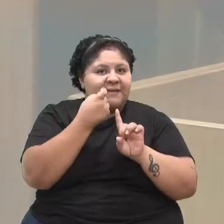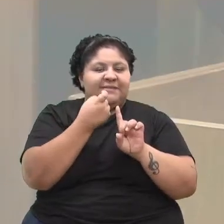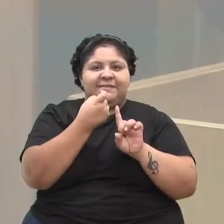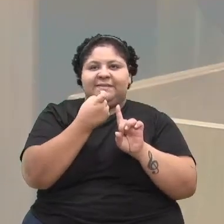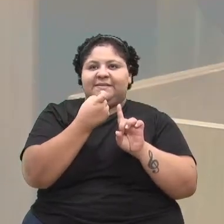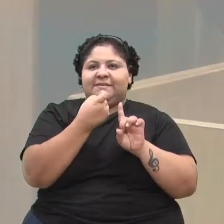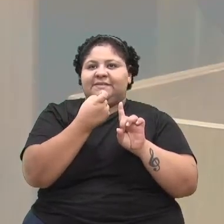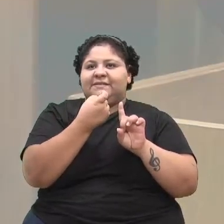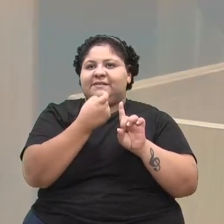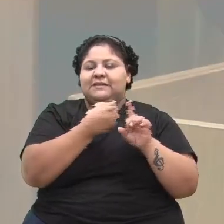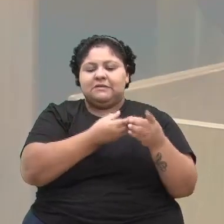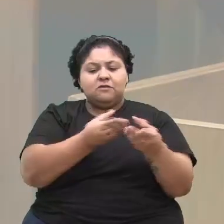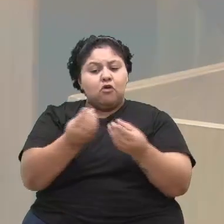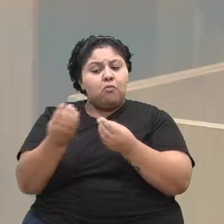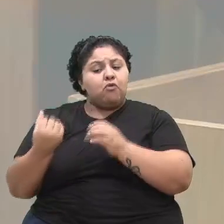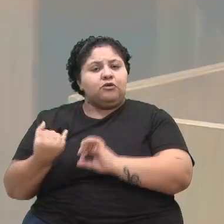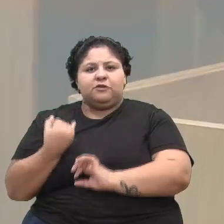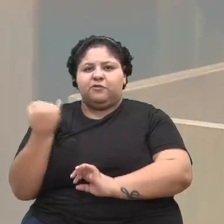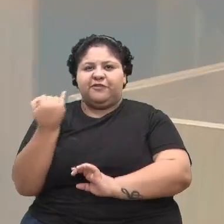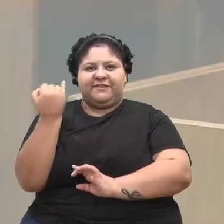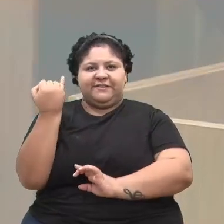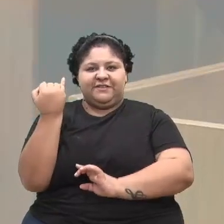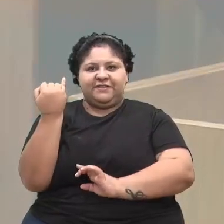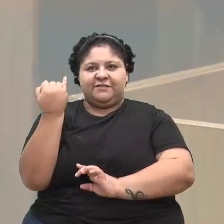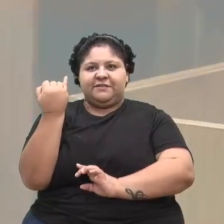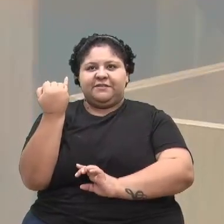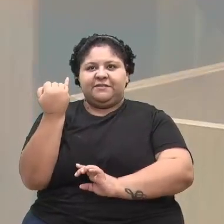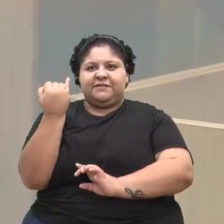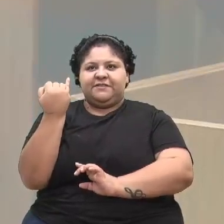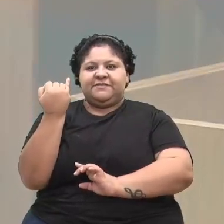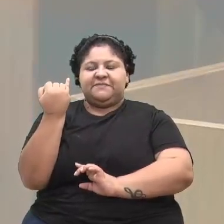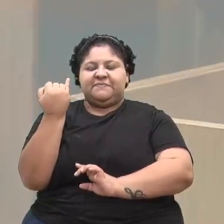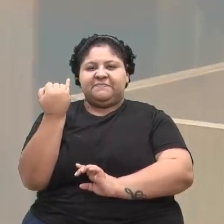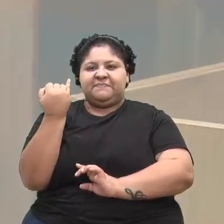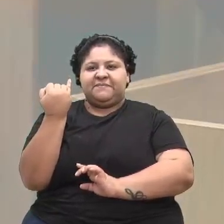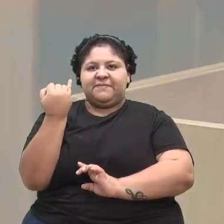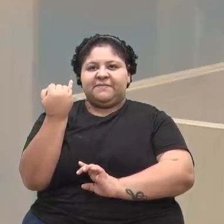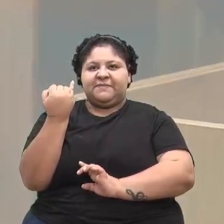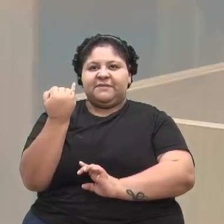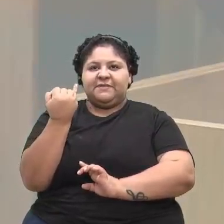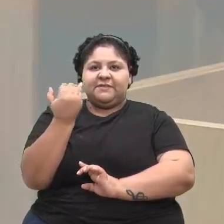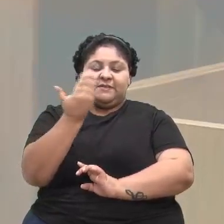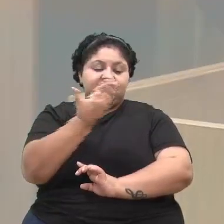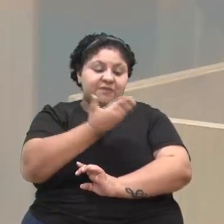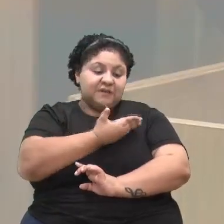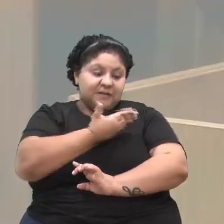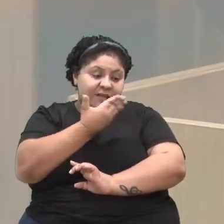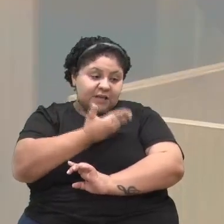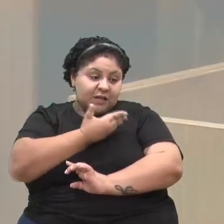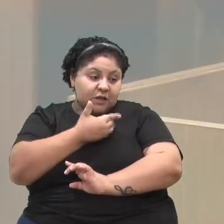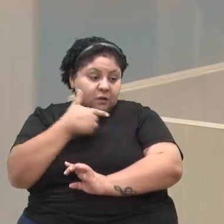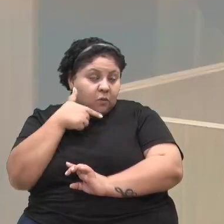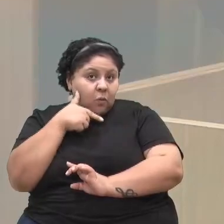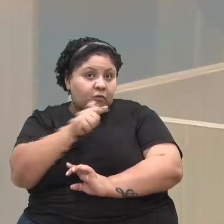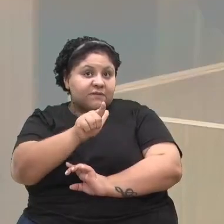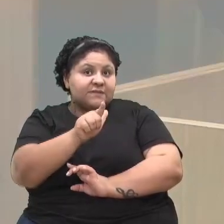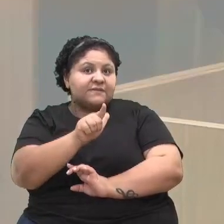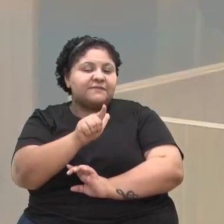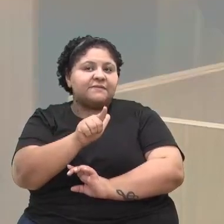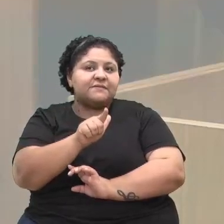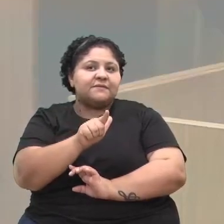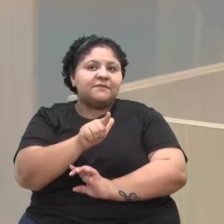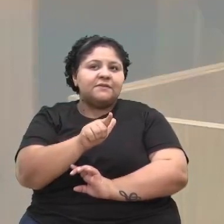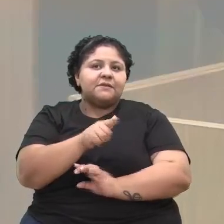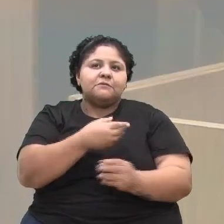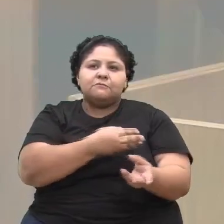mim foi muito importante. Muito importante pelas amizades que eu consegui, que fui